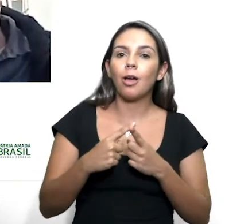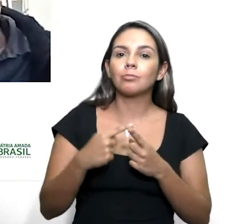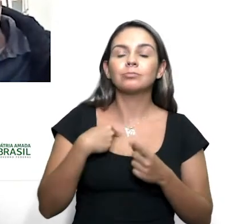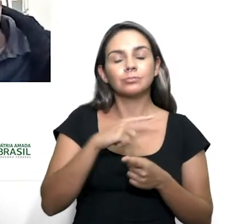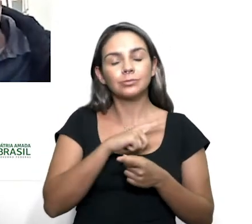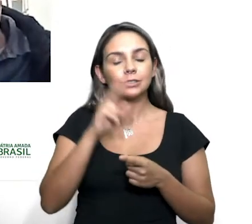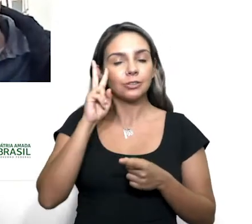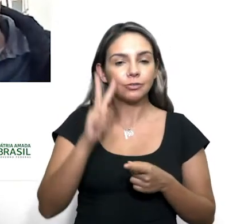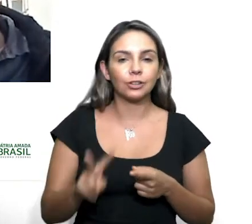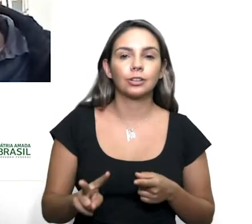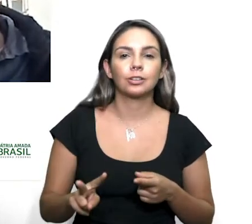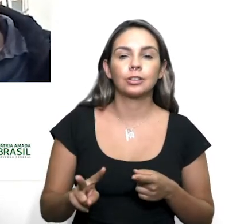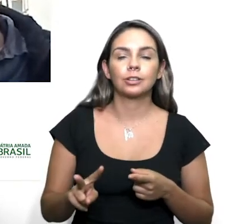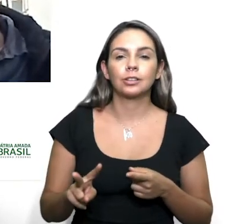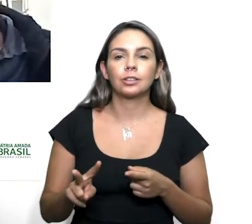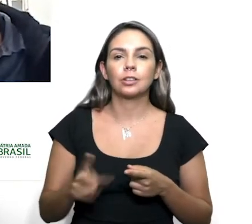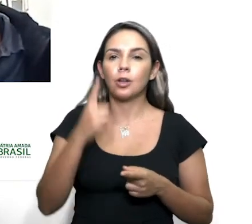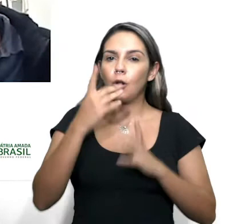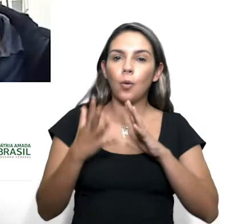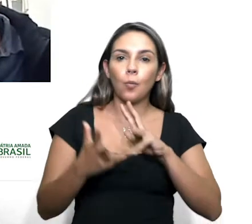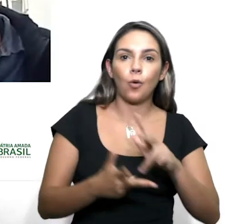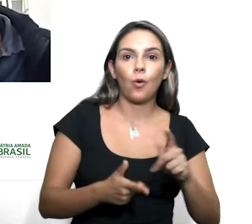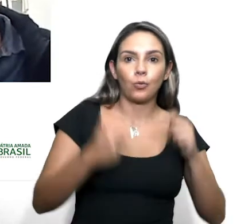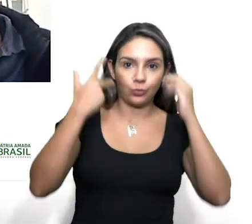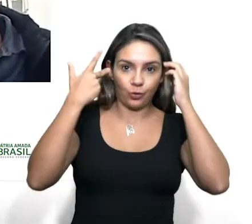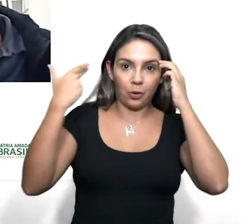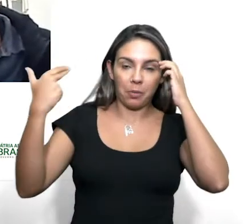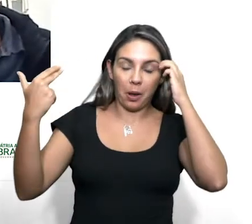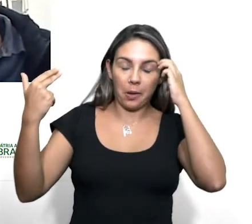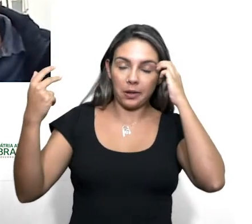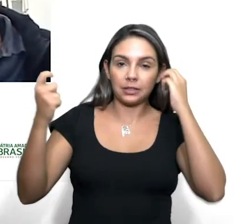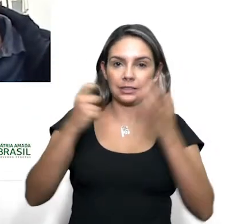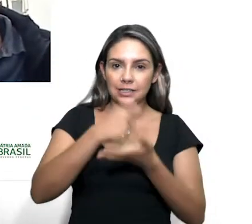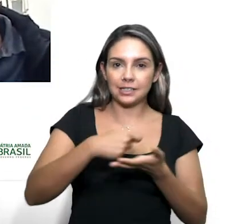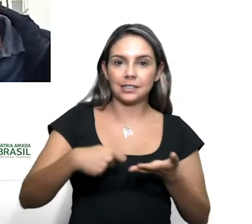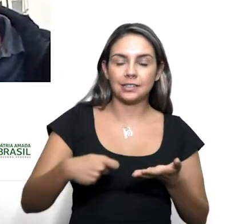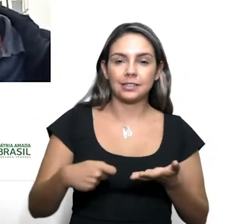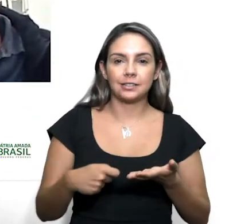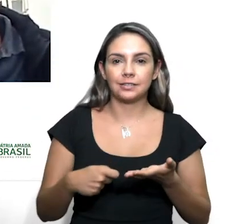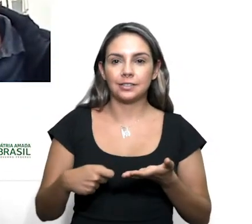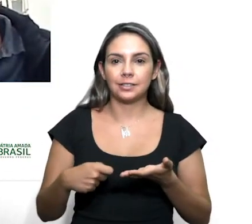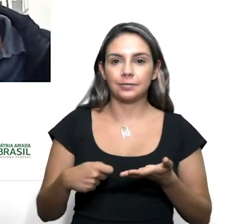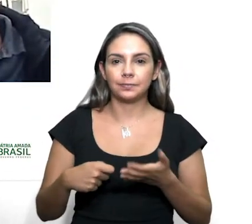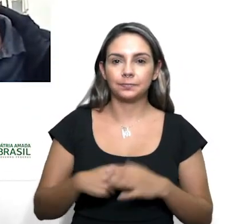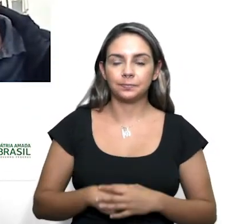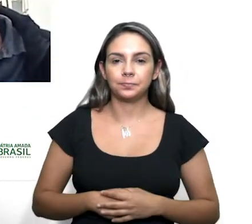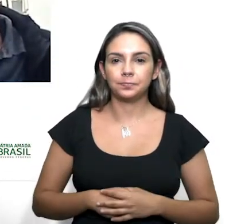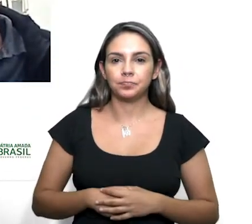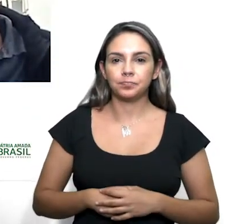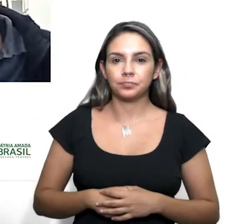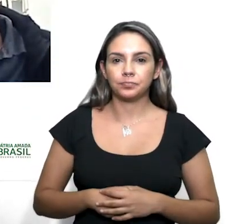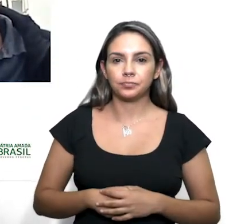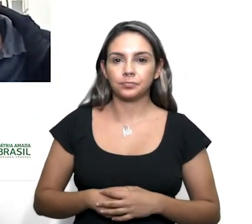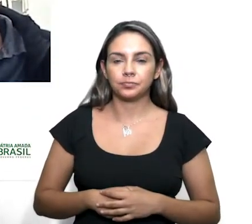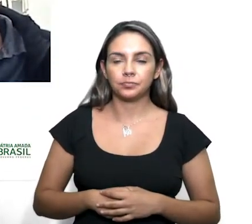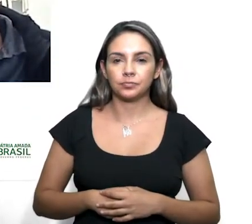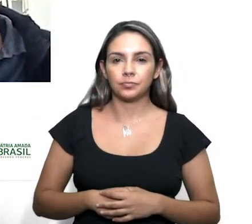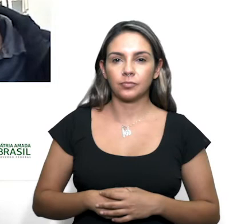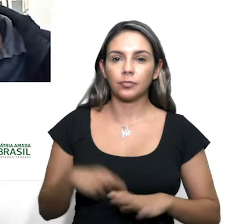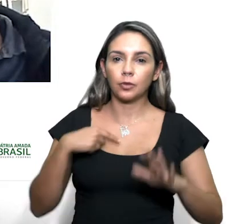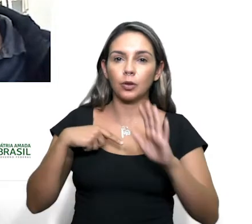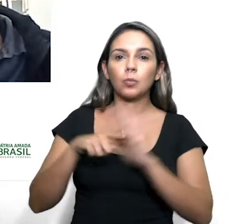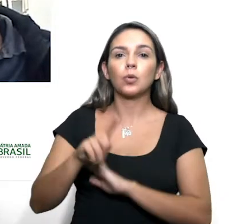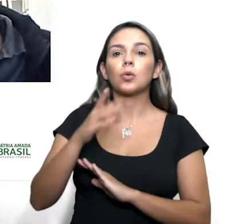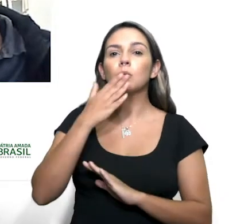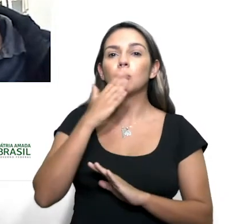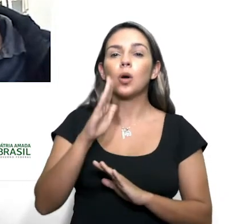também sair do mundo normal da escrita, não é? Dá uma energia que eu acho que é diferente. Mas assim,